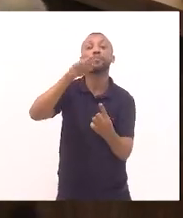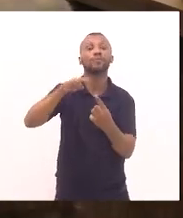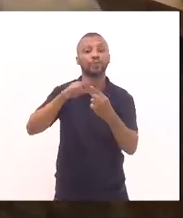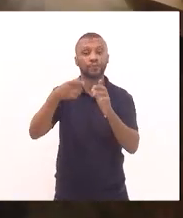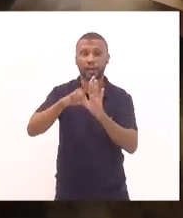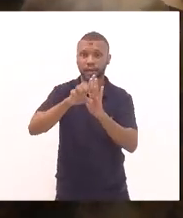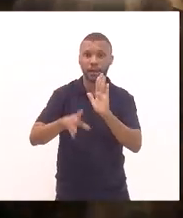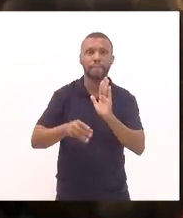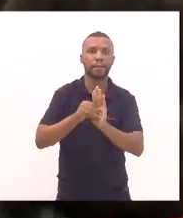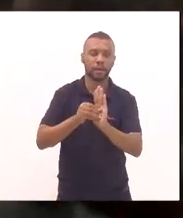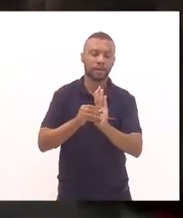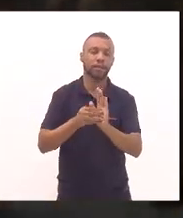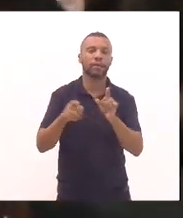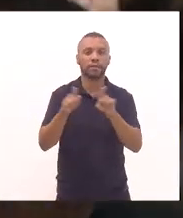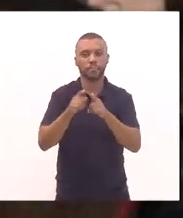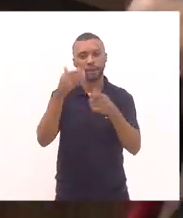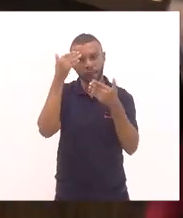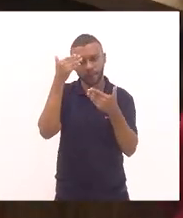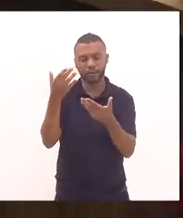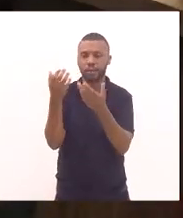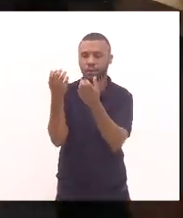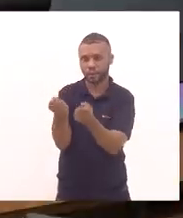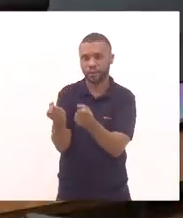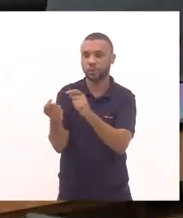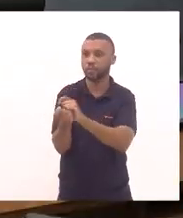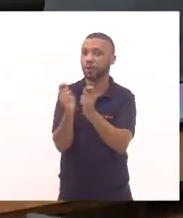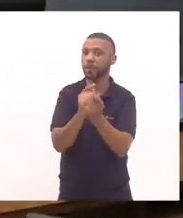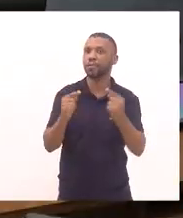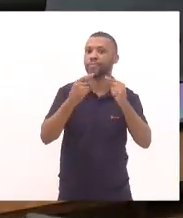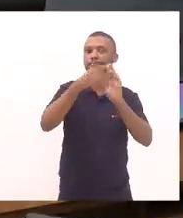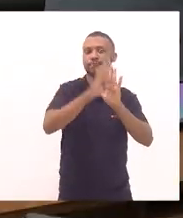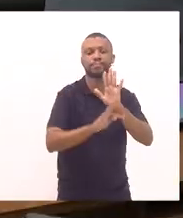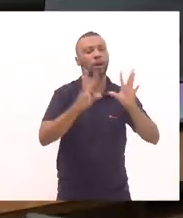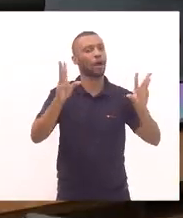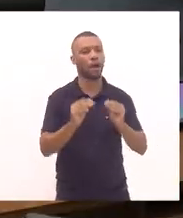agradecer também pelo seu acolhimento. Era só isso. Quantos são?